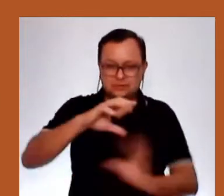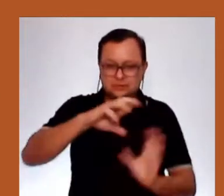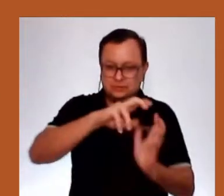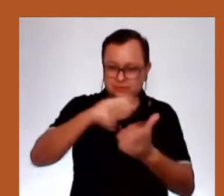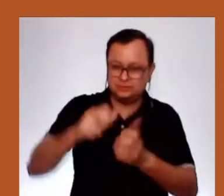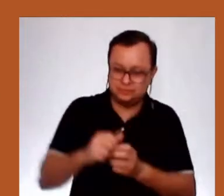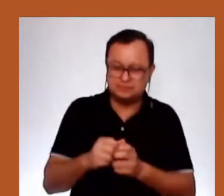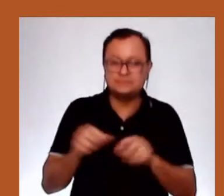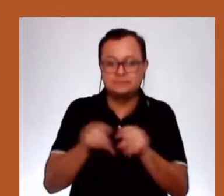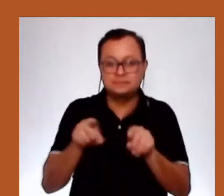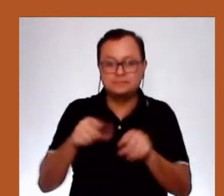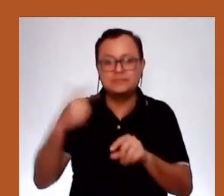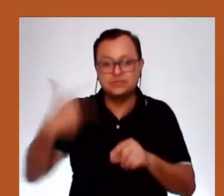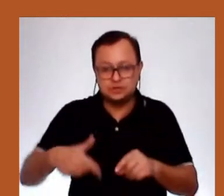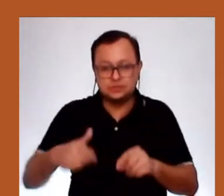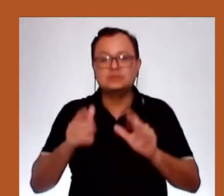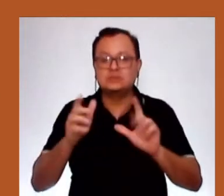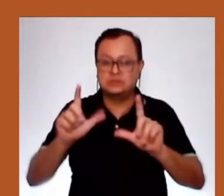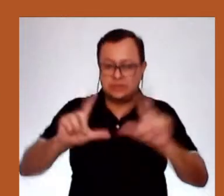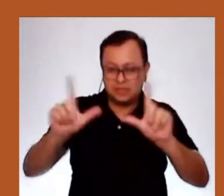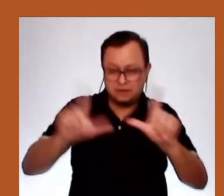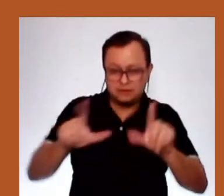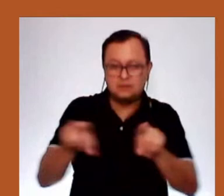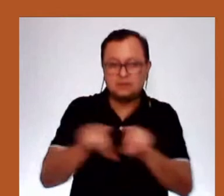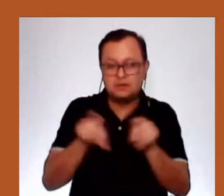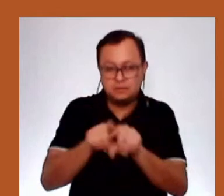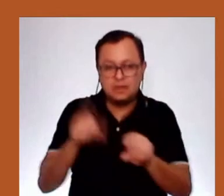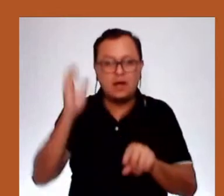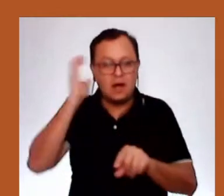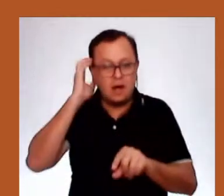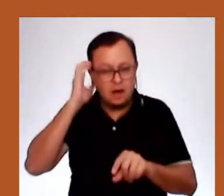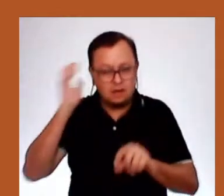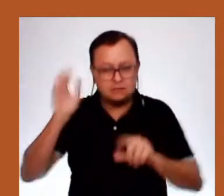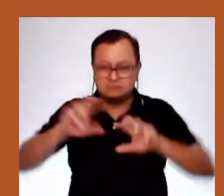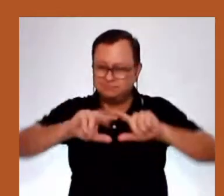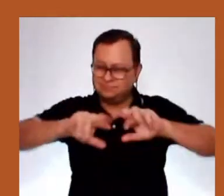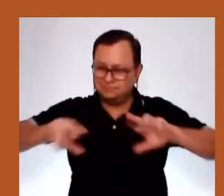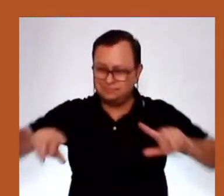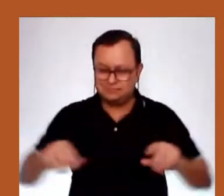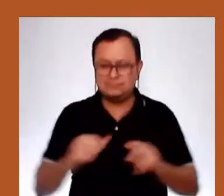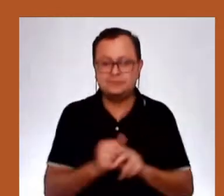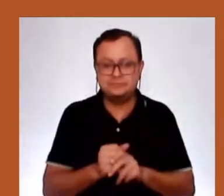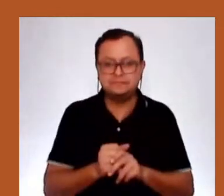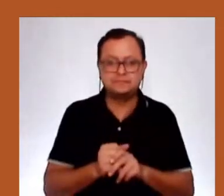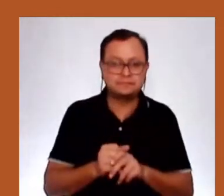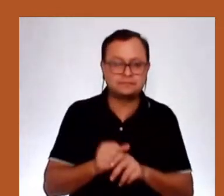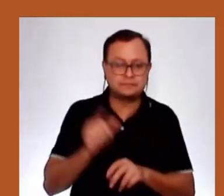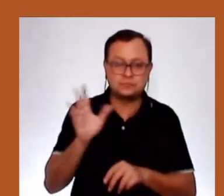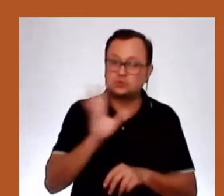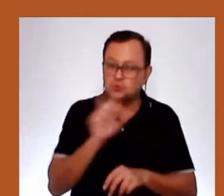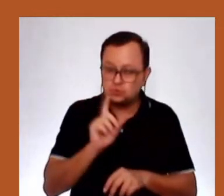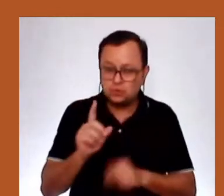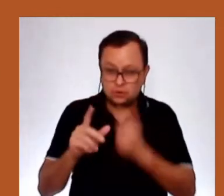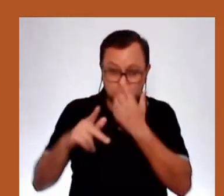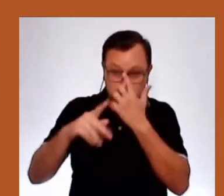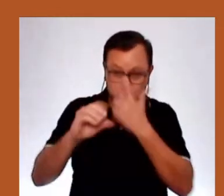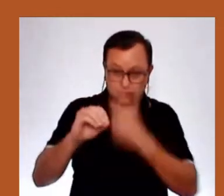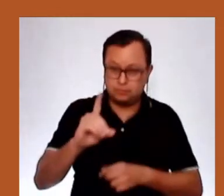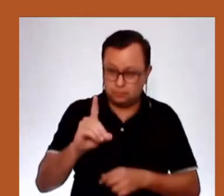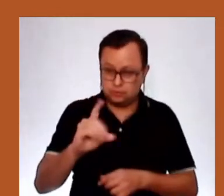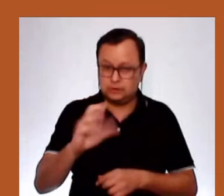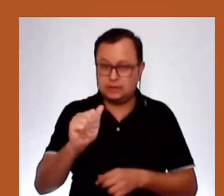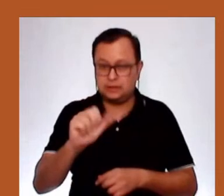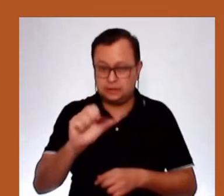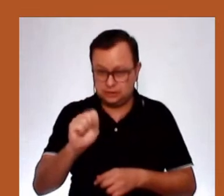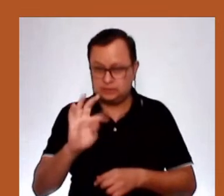Rádio Band News FM e coordenou o jornalismo da Alfa FM. Para quem não conhece o podcast Finitude,